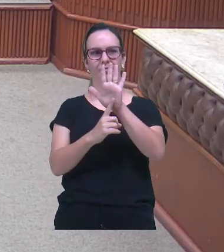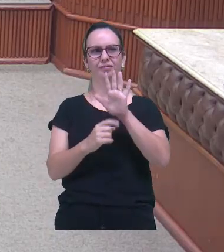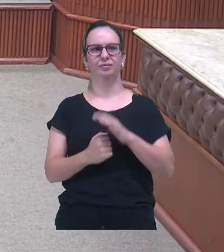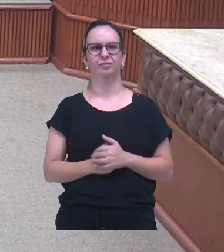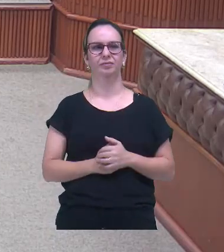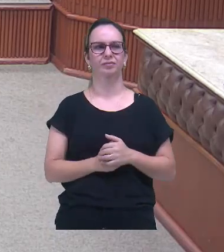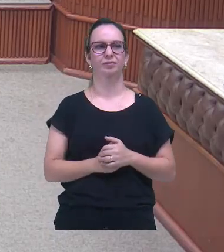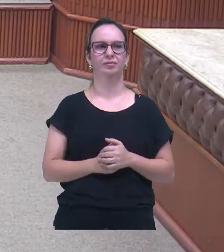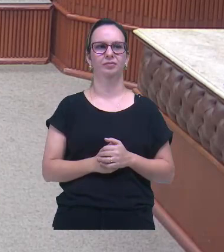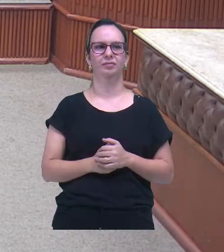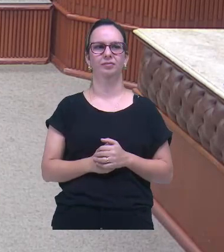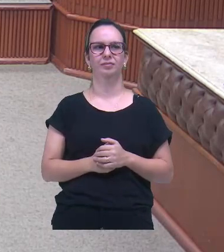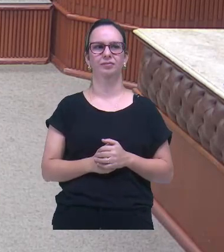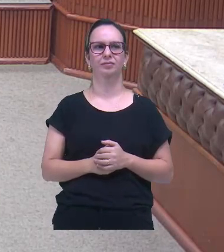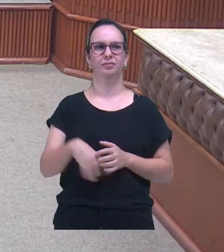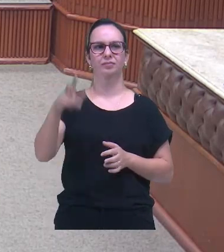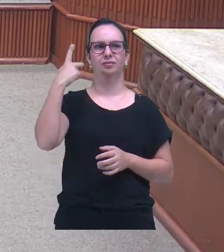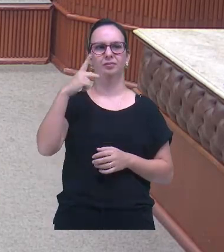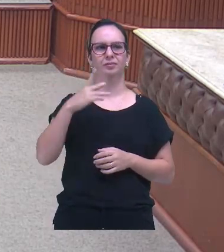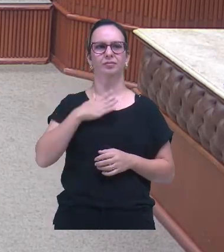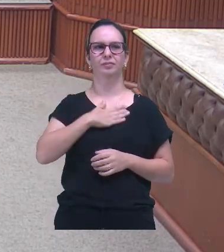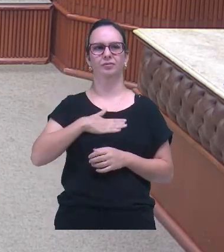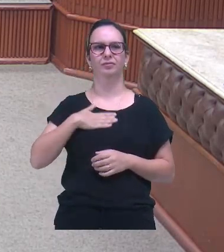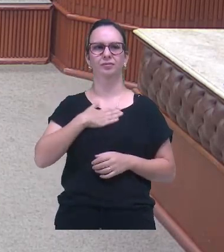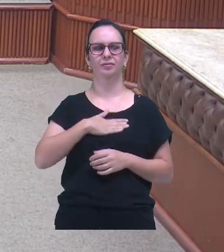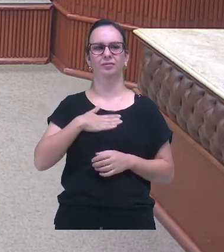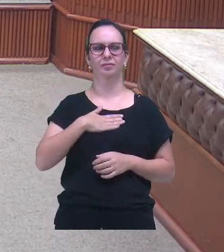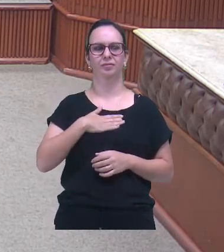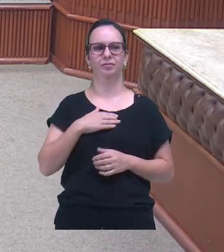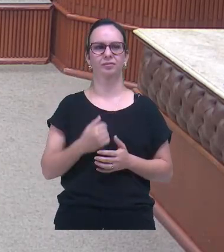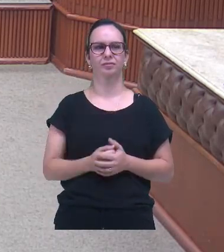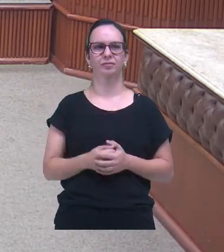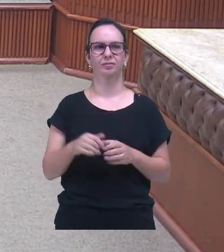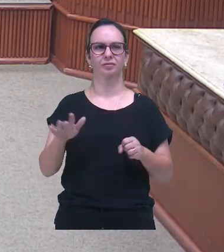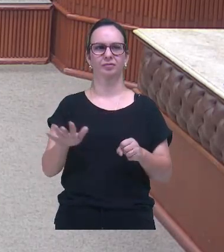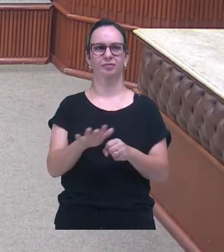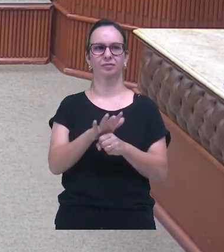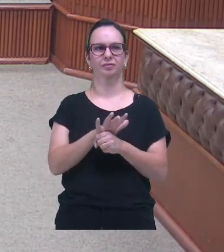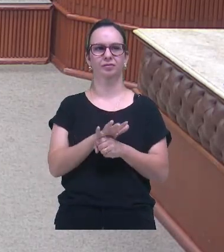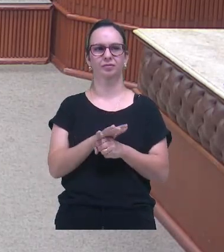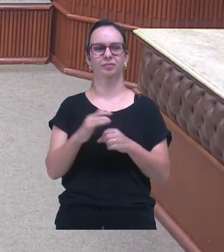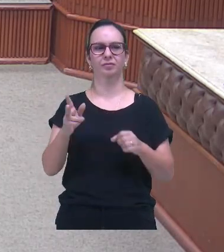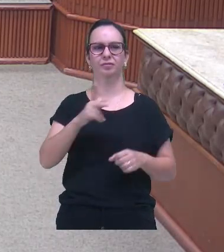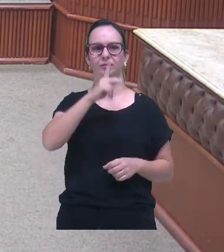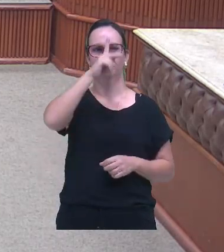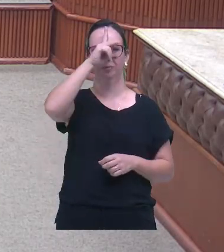Então, eu gostaria que vocês, renovados agora com aquela energia que a gente já conhece,